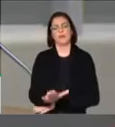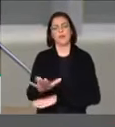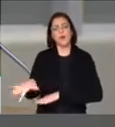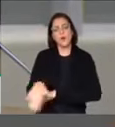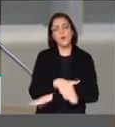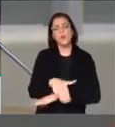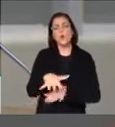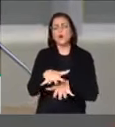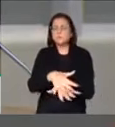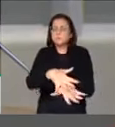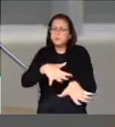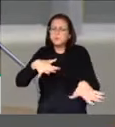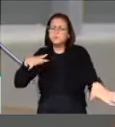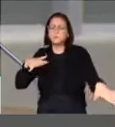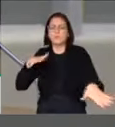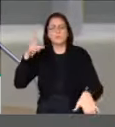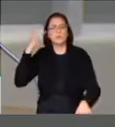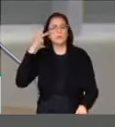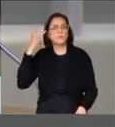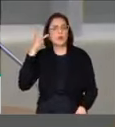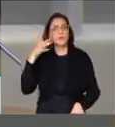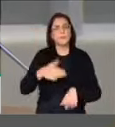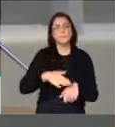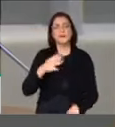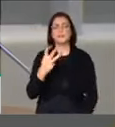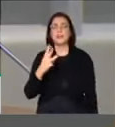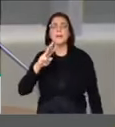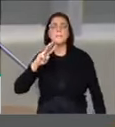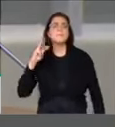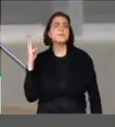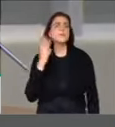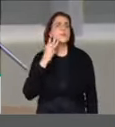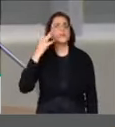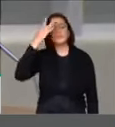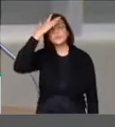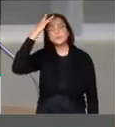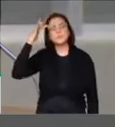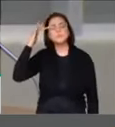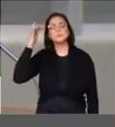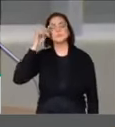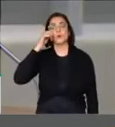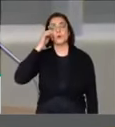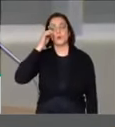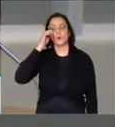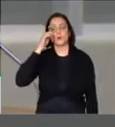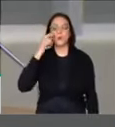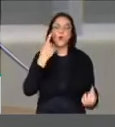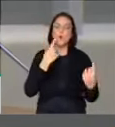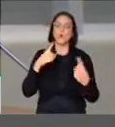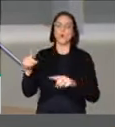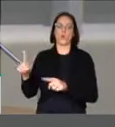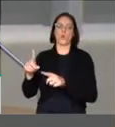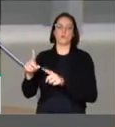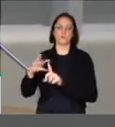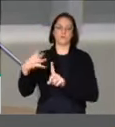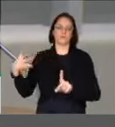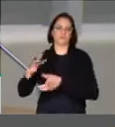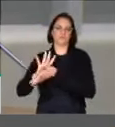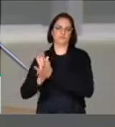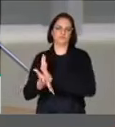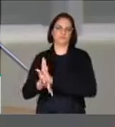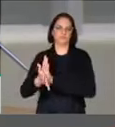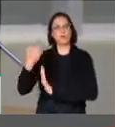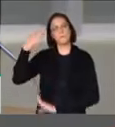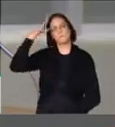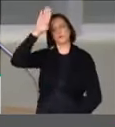Mais de 3 milhões de pessoas respondendo à LGBTfobia do governo Bolsonaro. Mais de